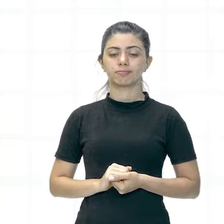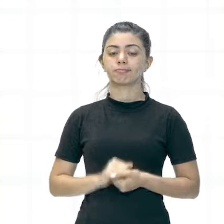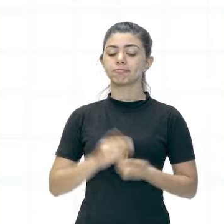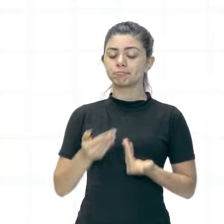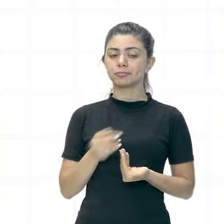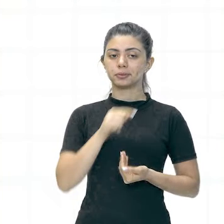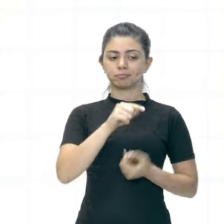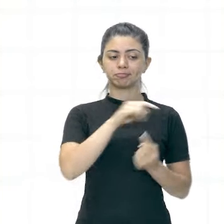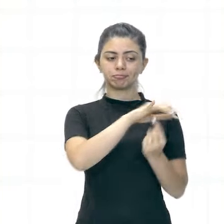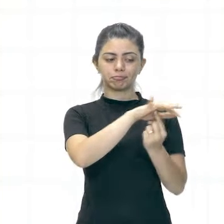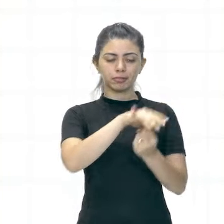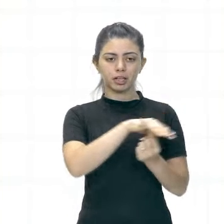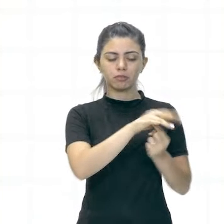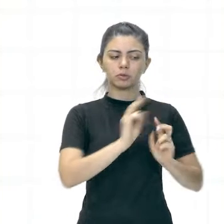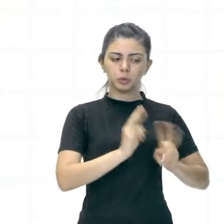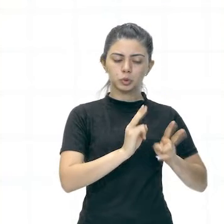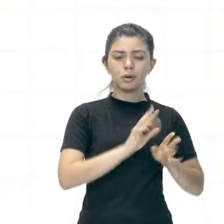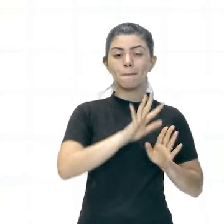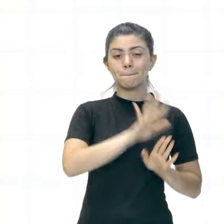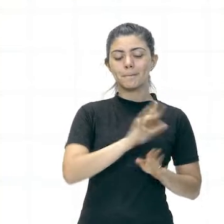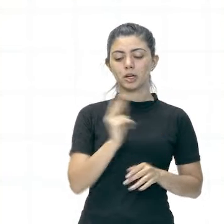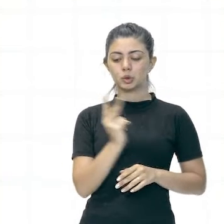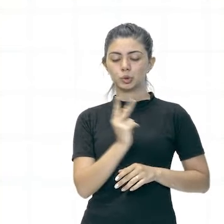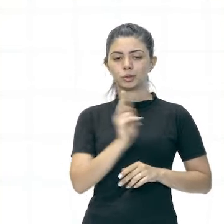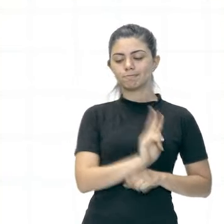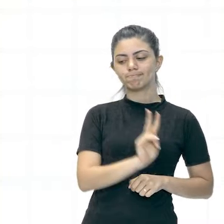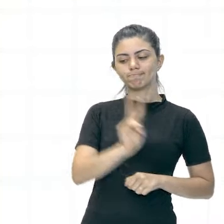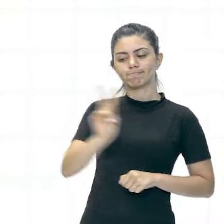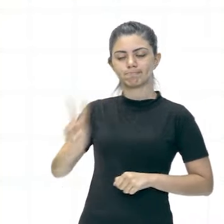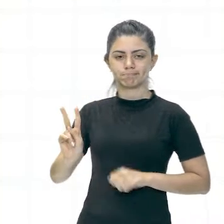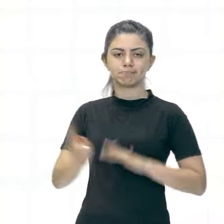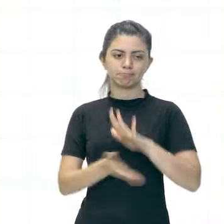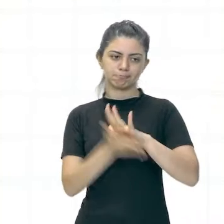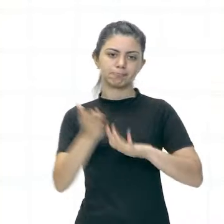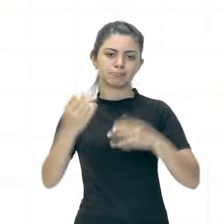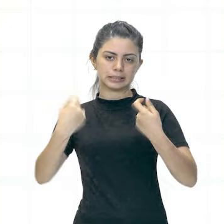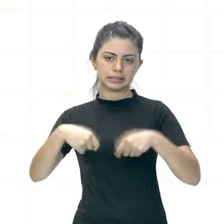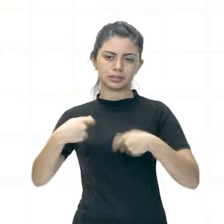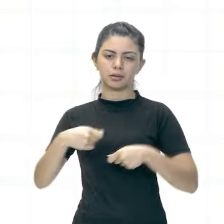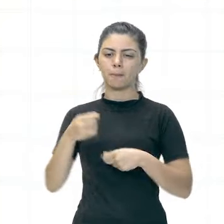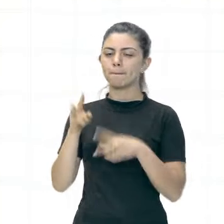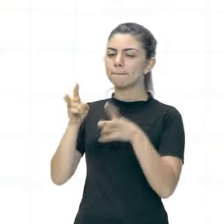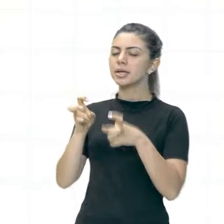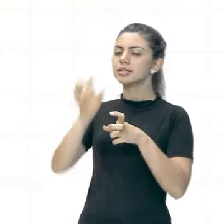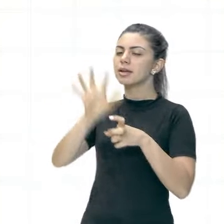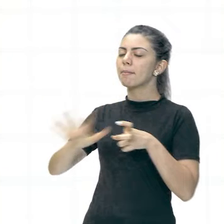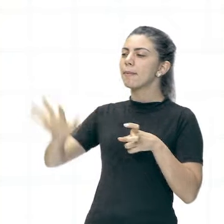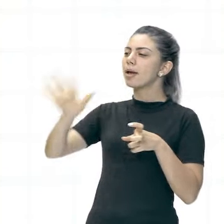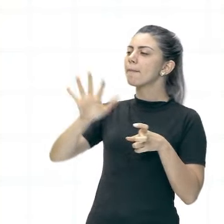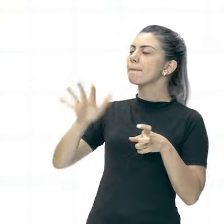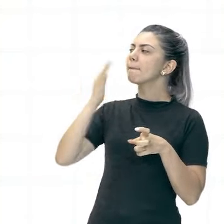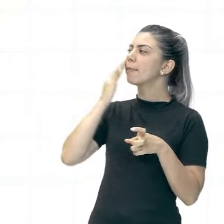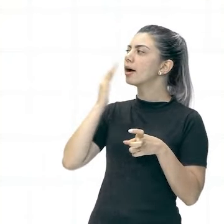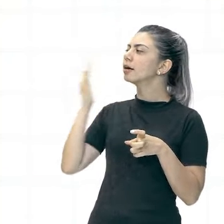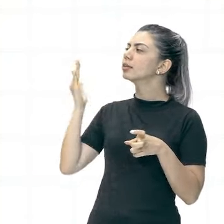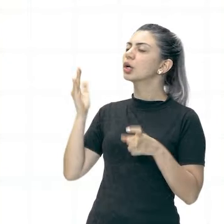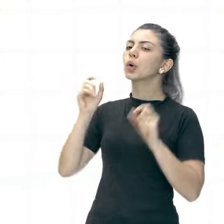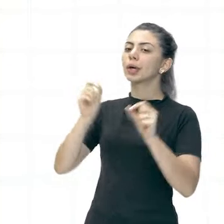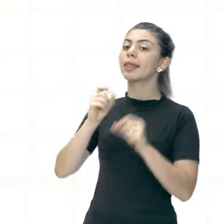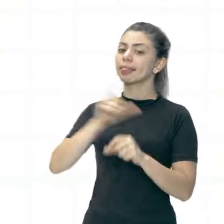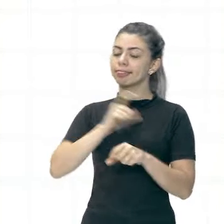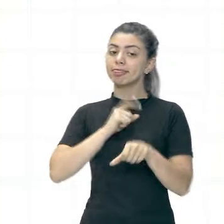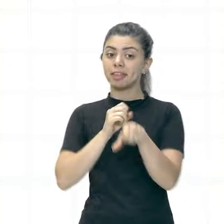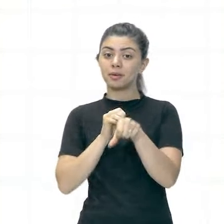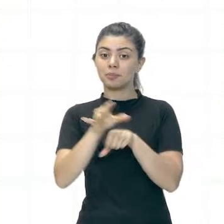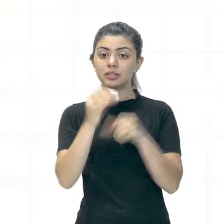lá continuou, mas eles tiveram que sair. Olha aqui a imagem. Sempre observe a imagem que ela está dando uma dica, uma ideia de alguma